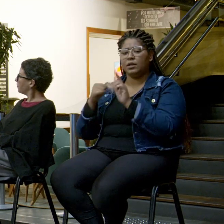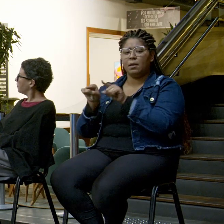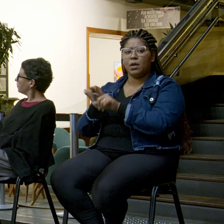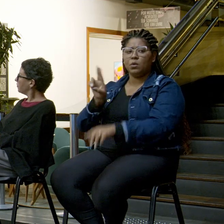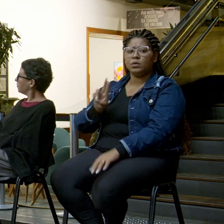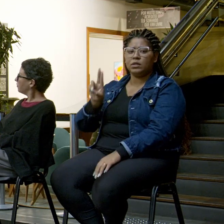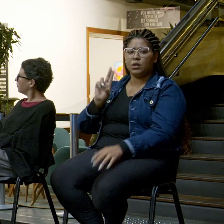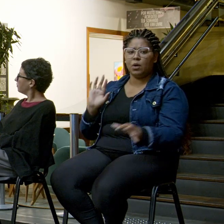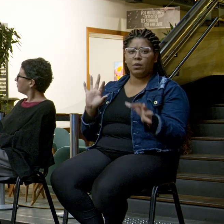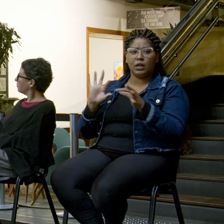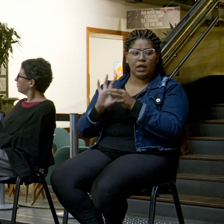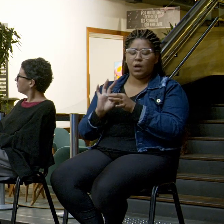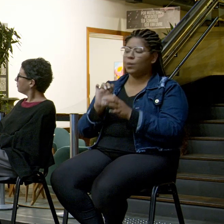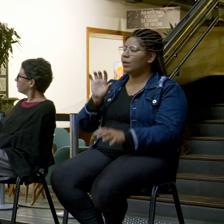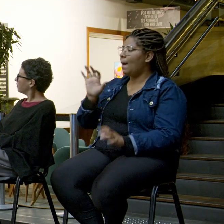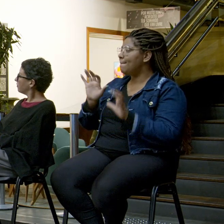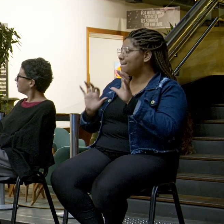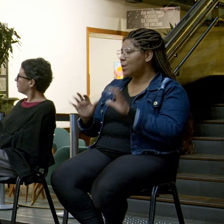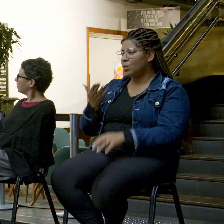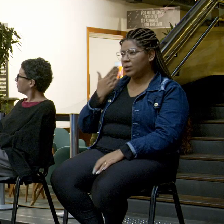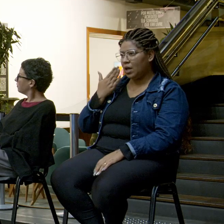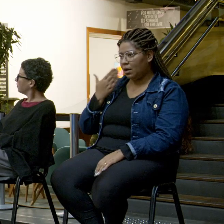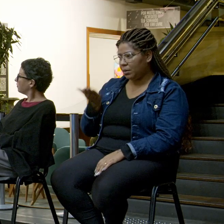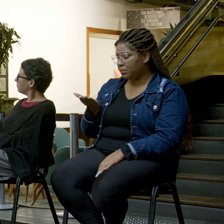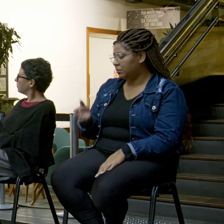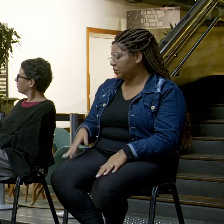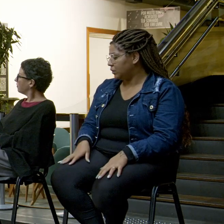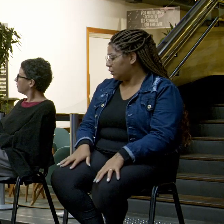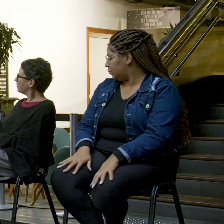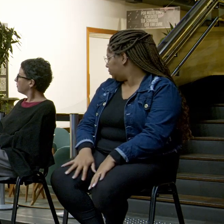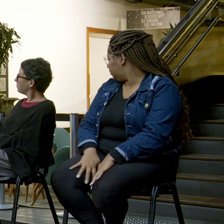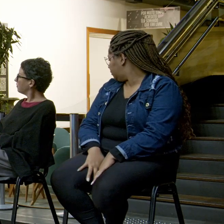mão, né, à costura, a tecer.